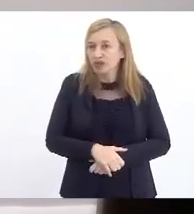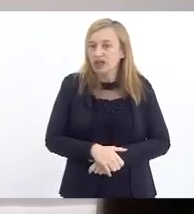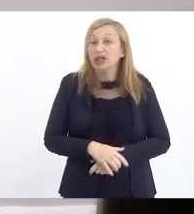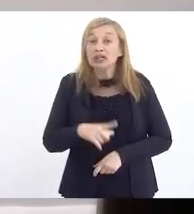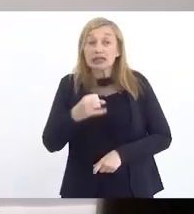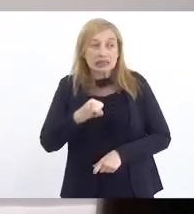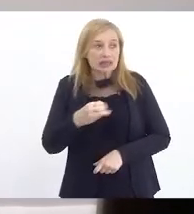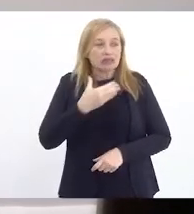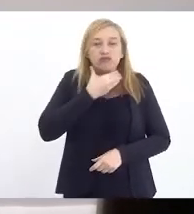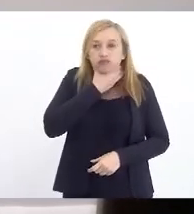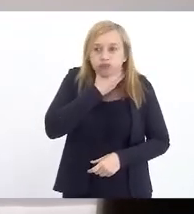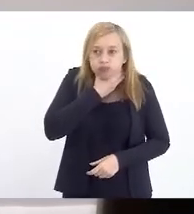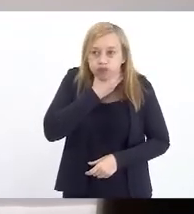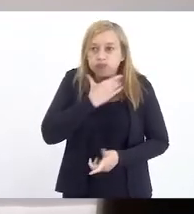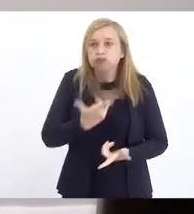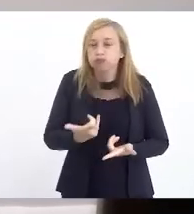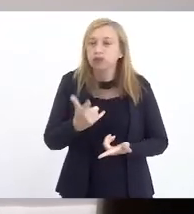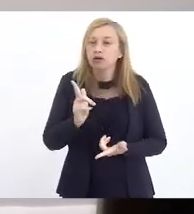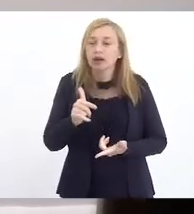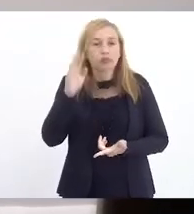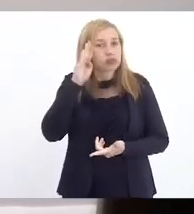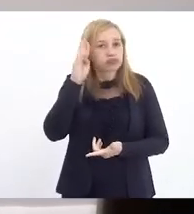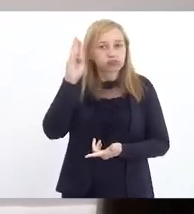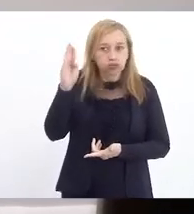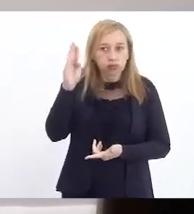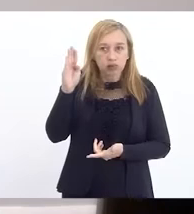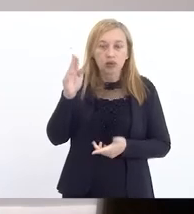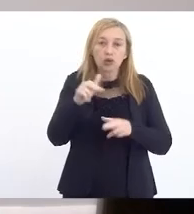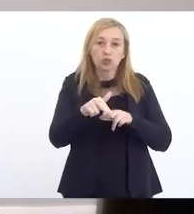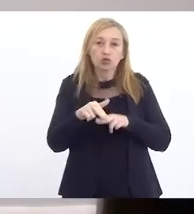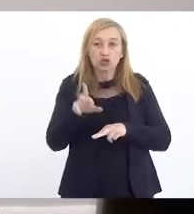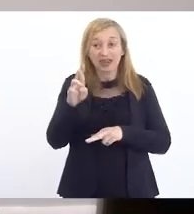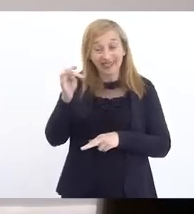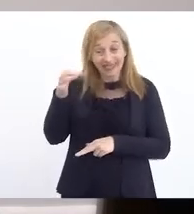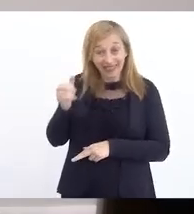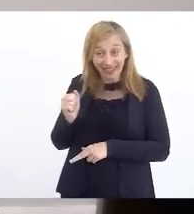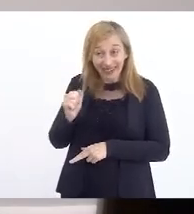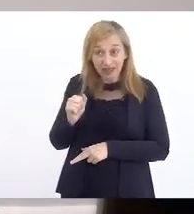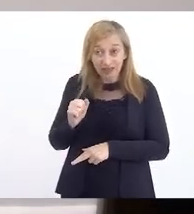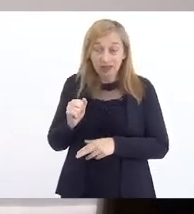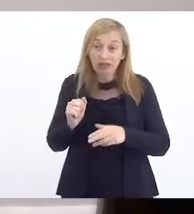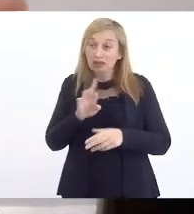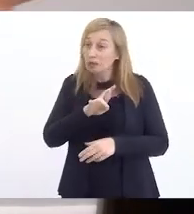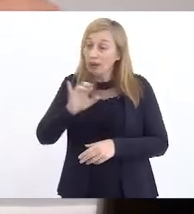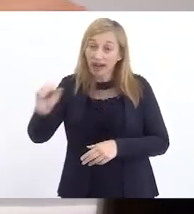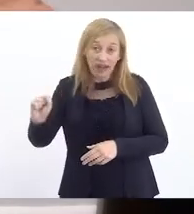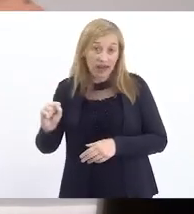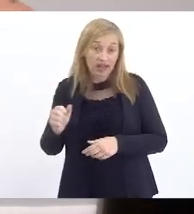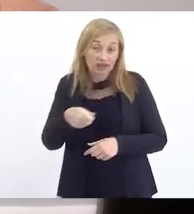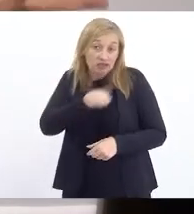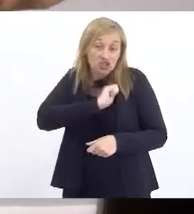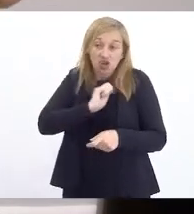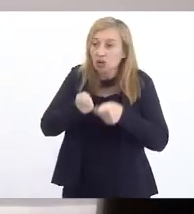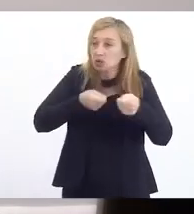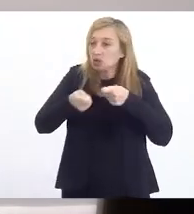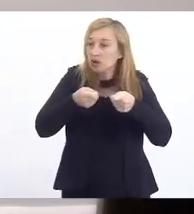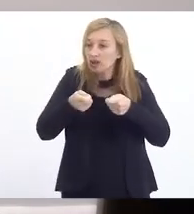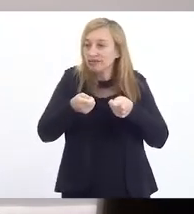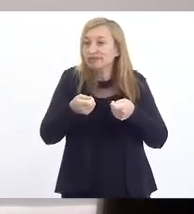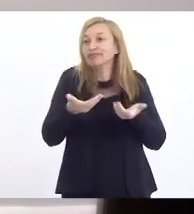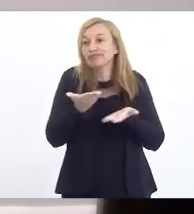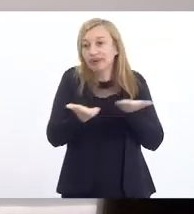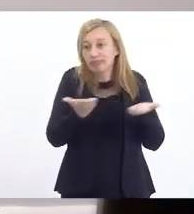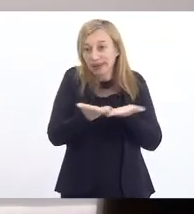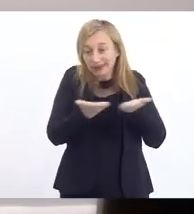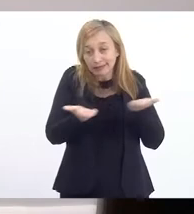nossa crise é principalmente de receita, você não tem as barreiras fiscais controladas, está esvaindo-se